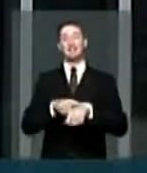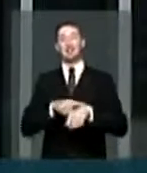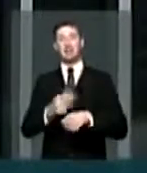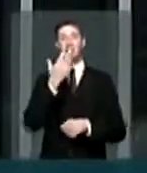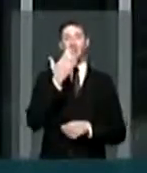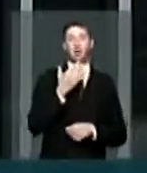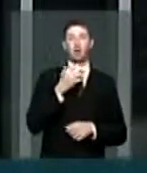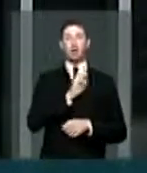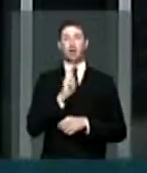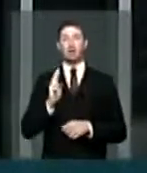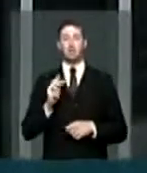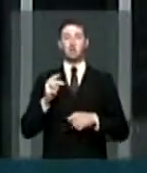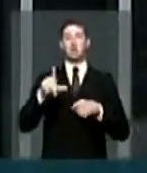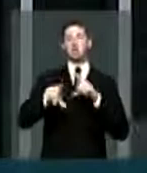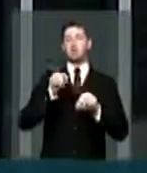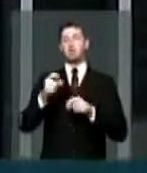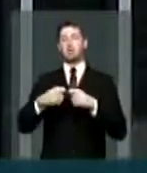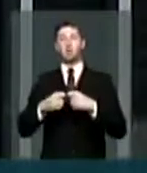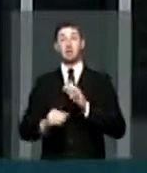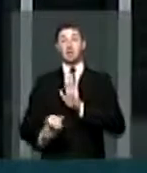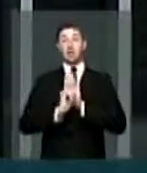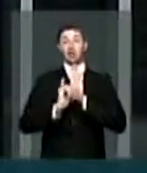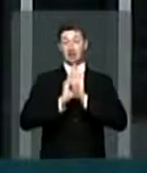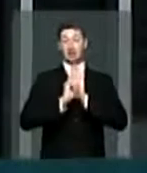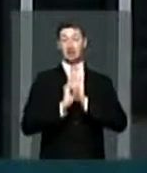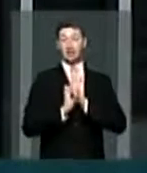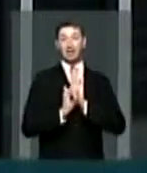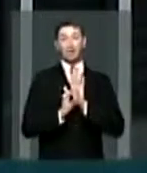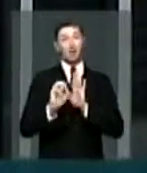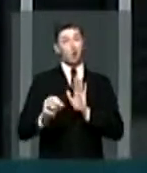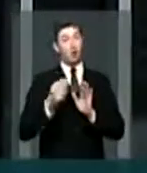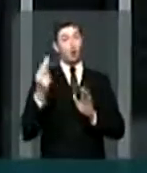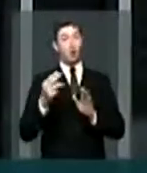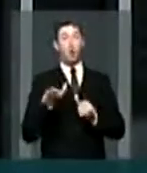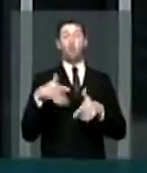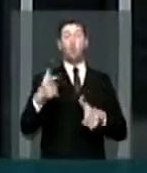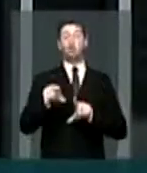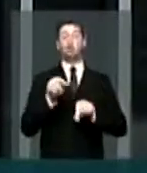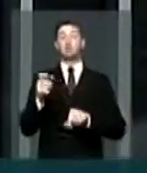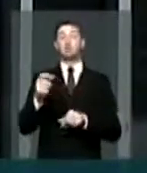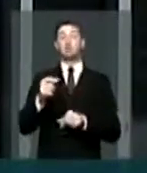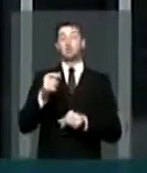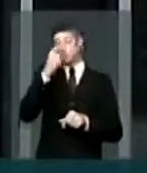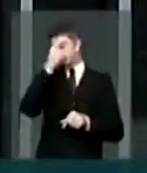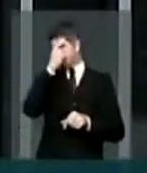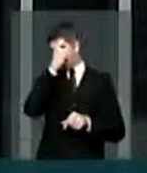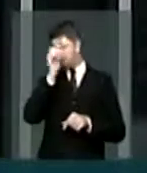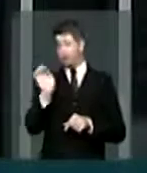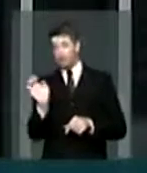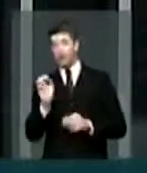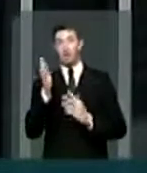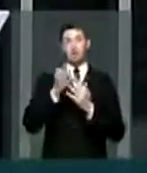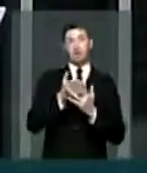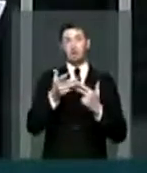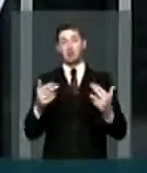religião, nacionalidade, sexo, identidade ou orientação sexual, ou por razões políticas, ideológicas,